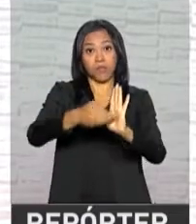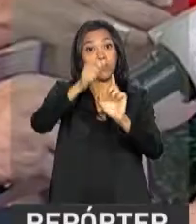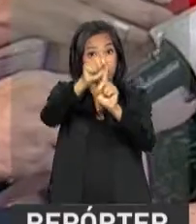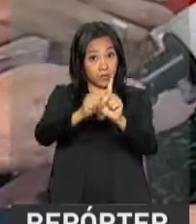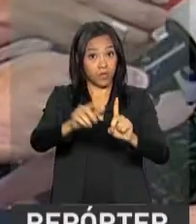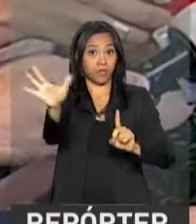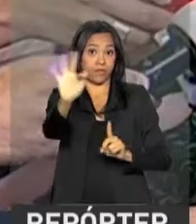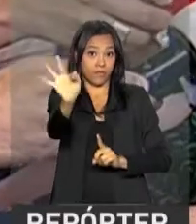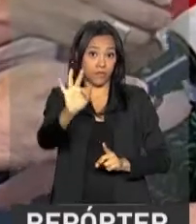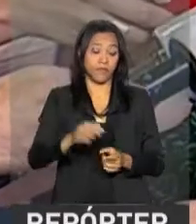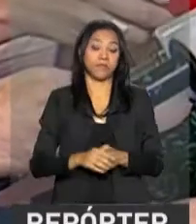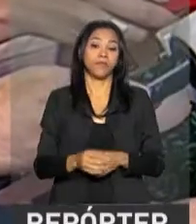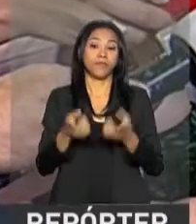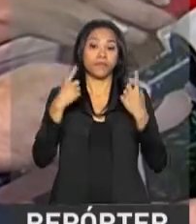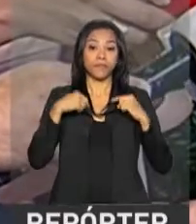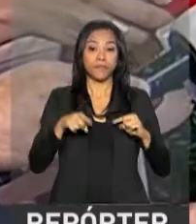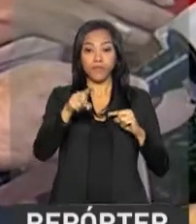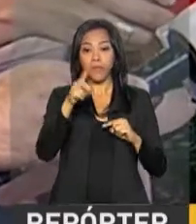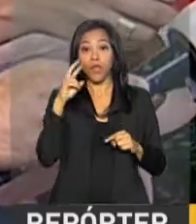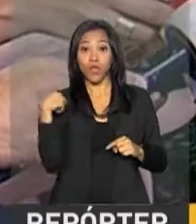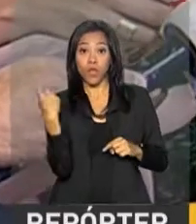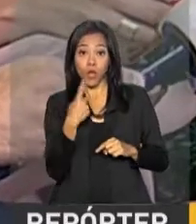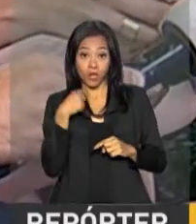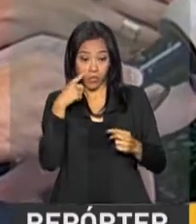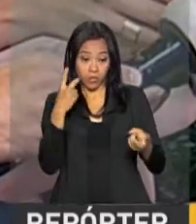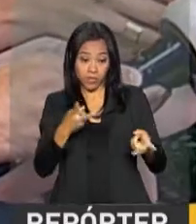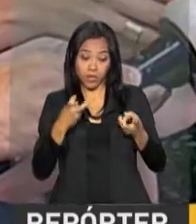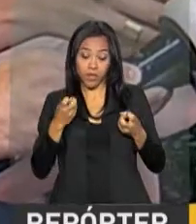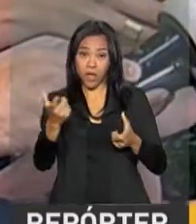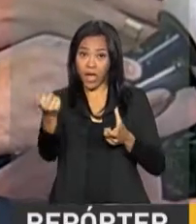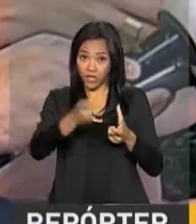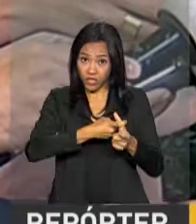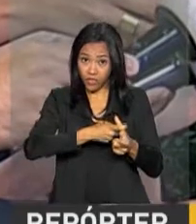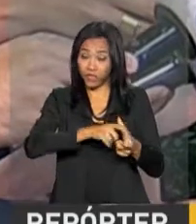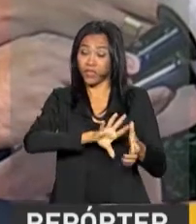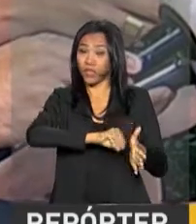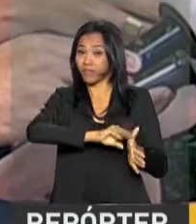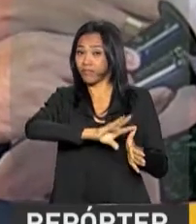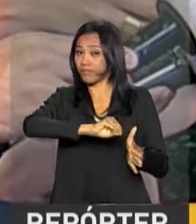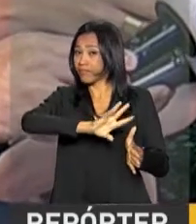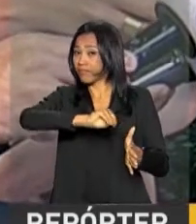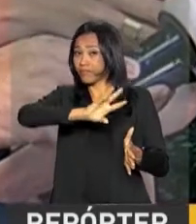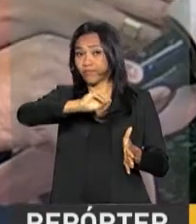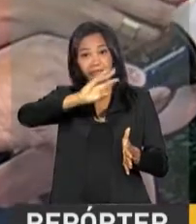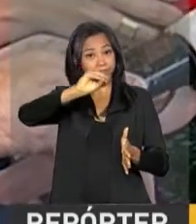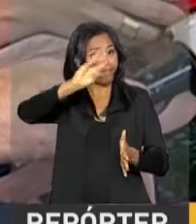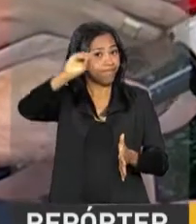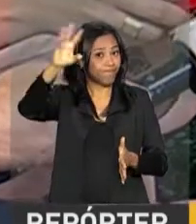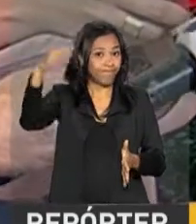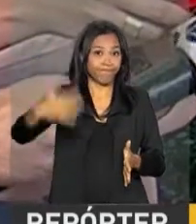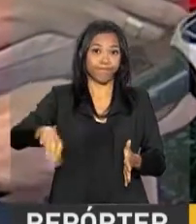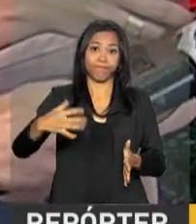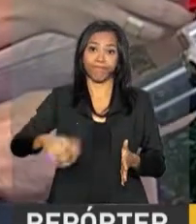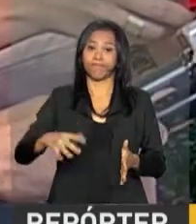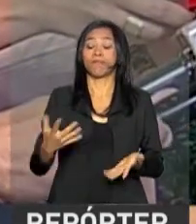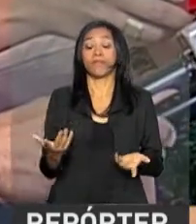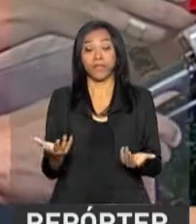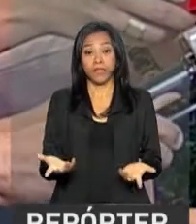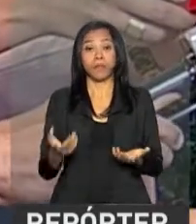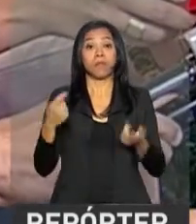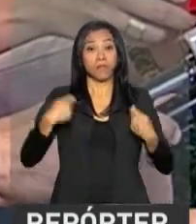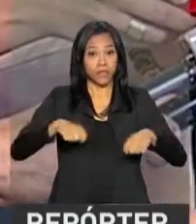a gente observa número 10 da previdência que vem crescendo num ritmo muito acentuado uma presidência muito desigual então é necessário